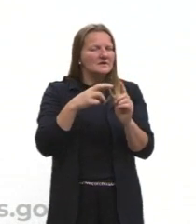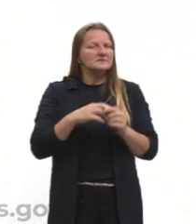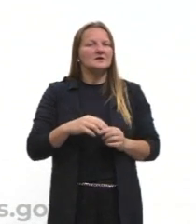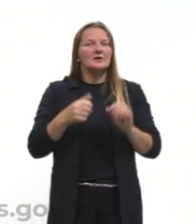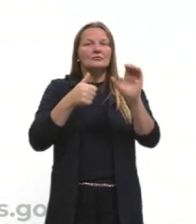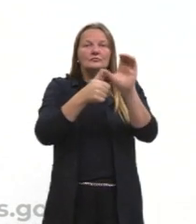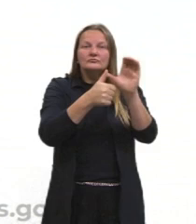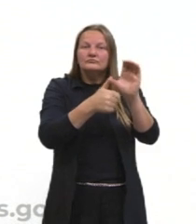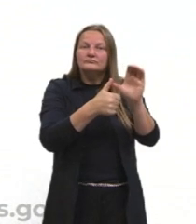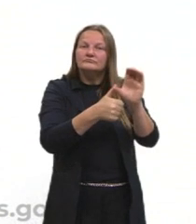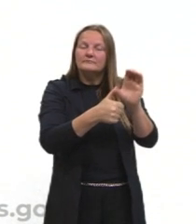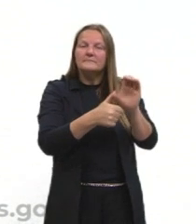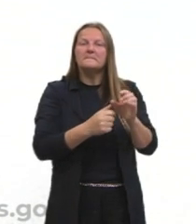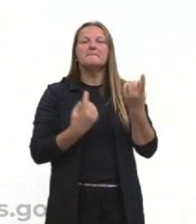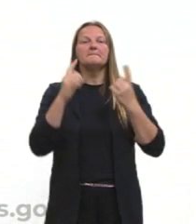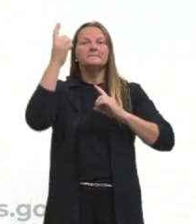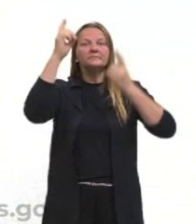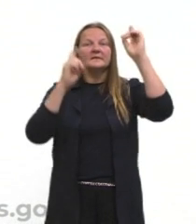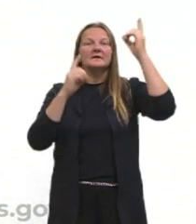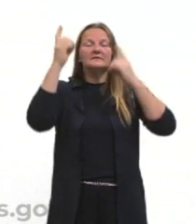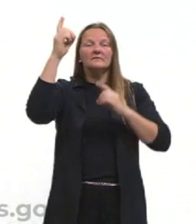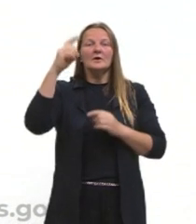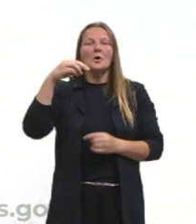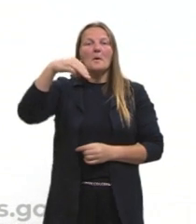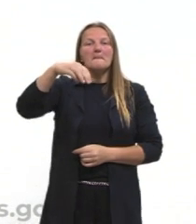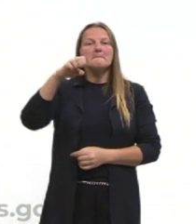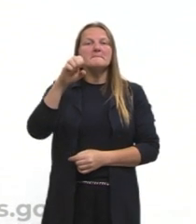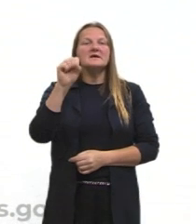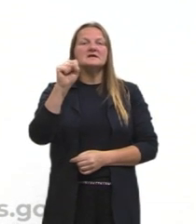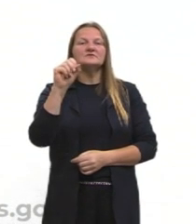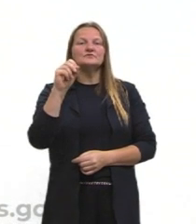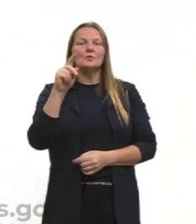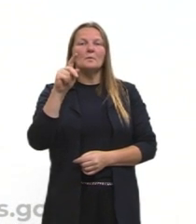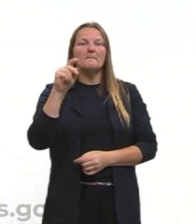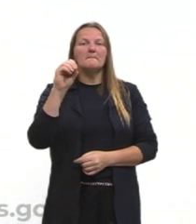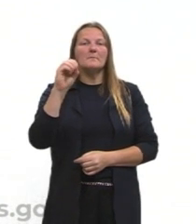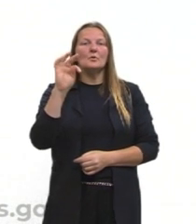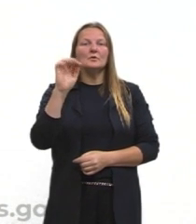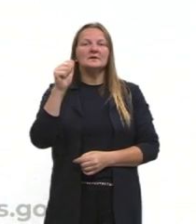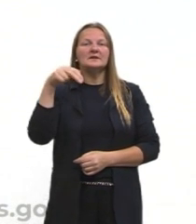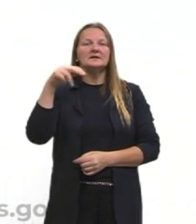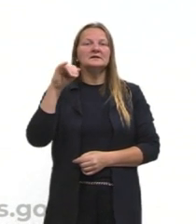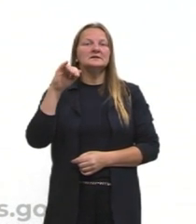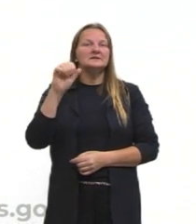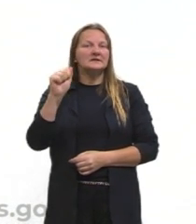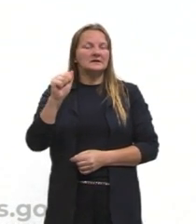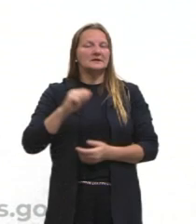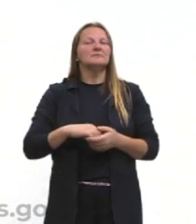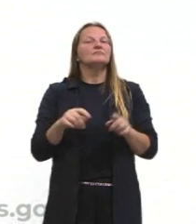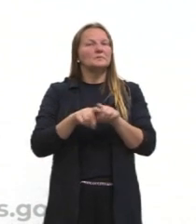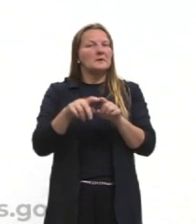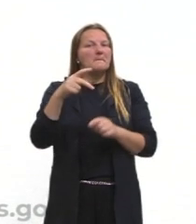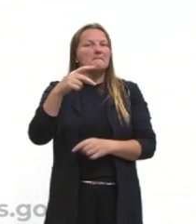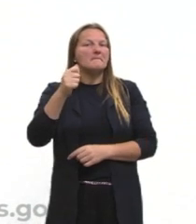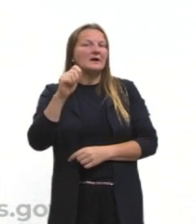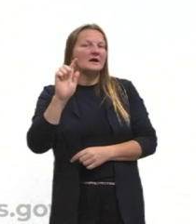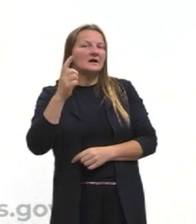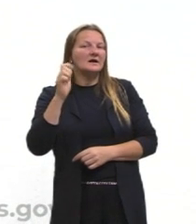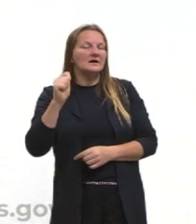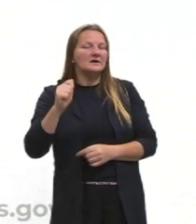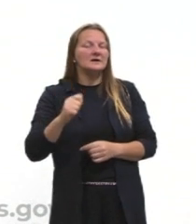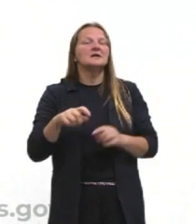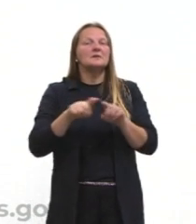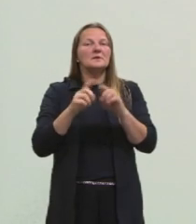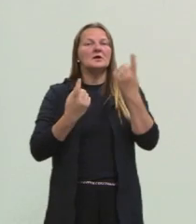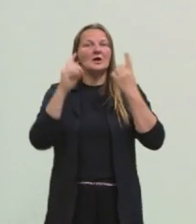tem gente que diz que o carnaval tem origens na Mesopotâmia tem origens no paganismo né e o próprio carnaval Cristão